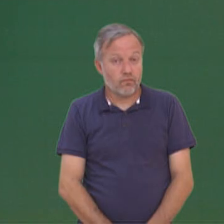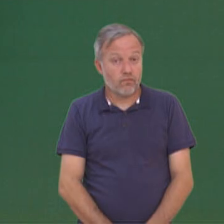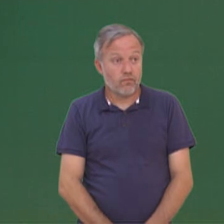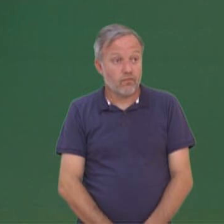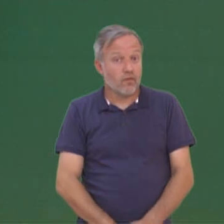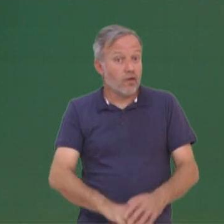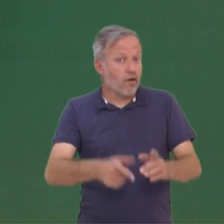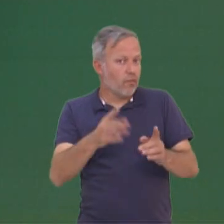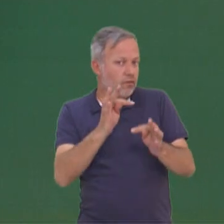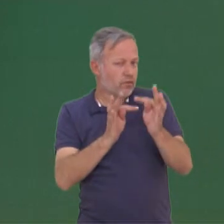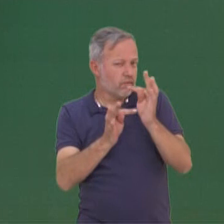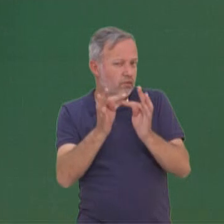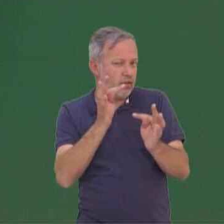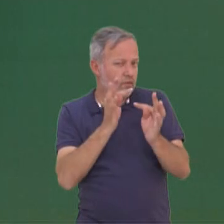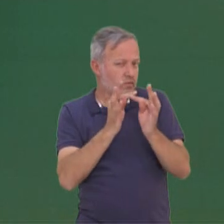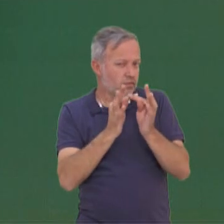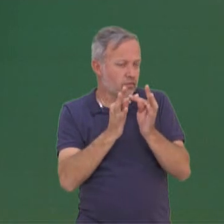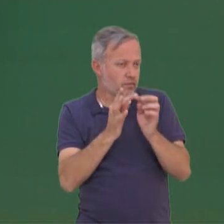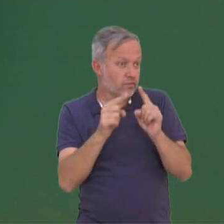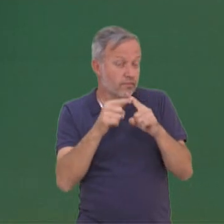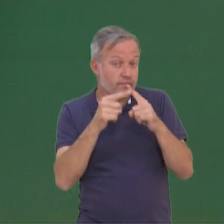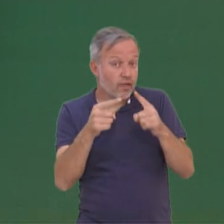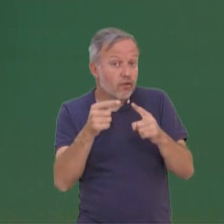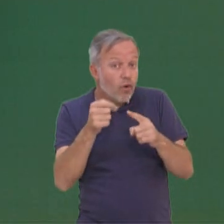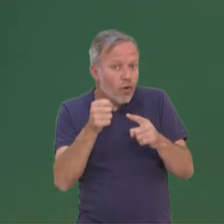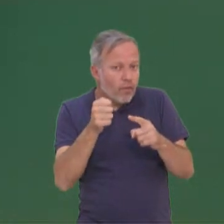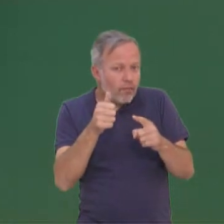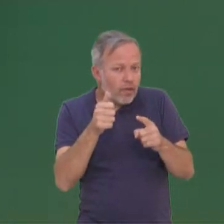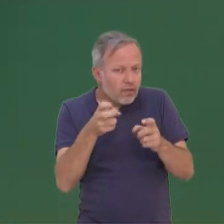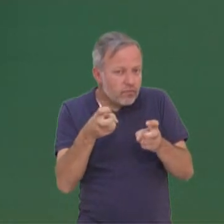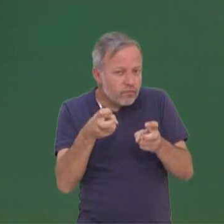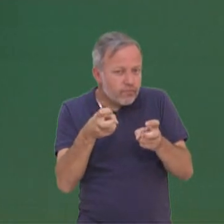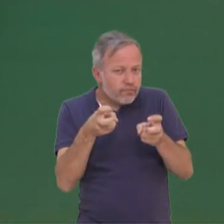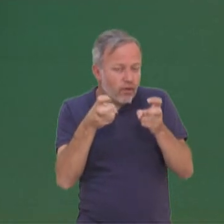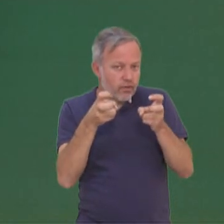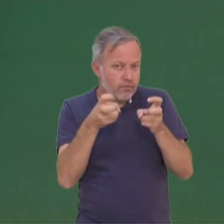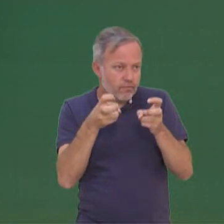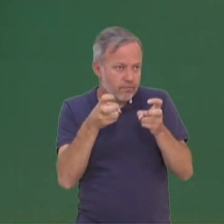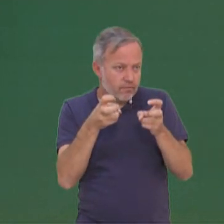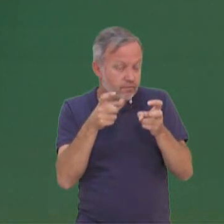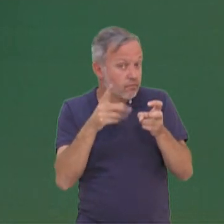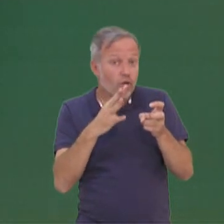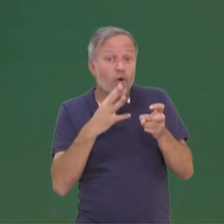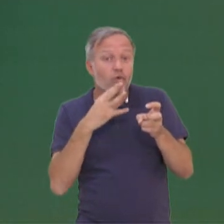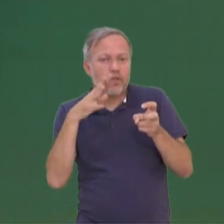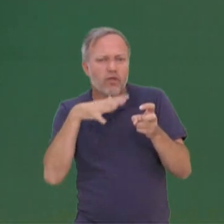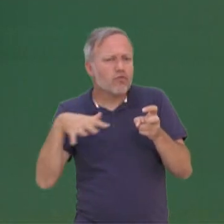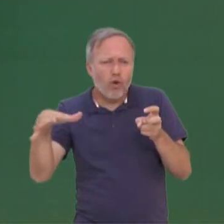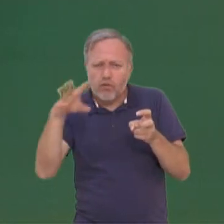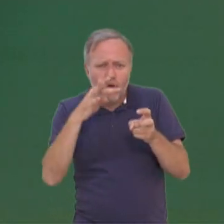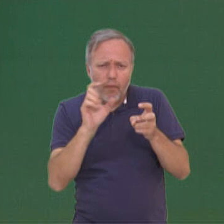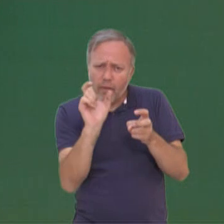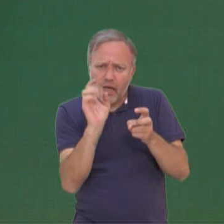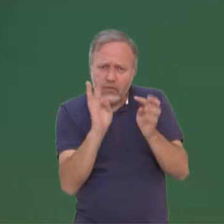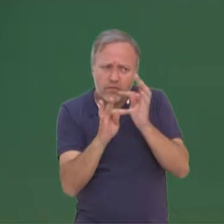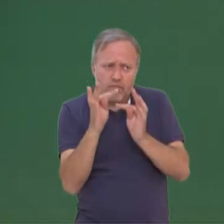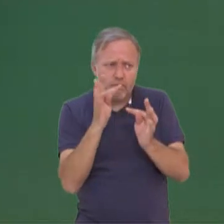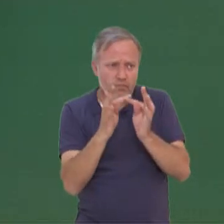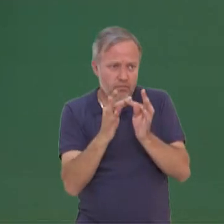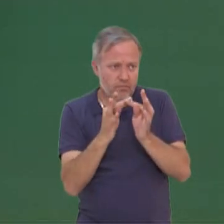muito termo técnico, mas com pequenas atenções e sem conhecer a maior parte dos termos técnicos, você